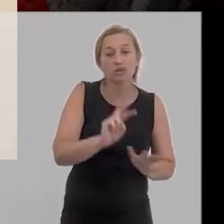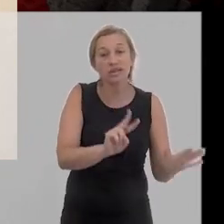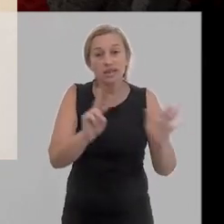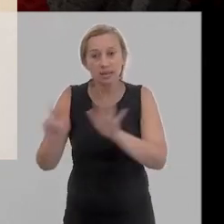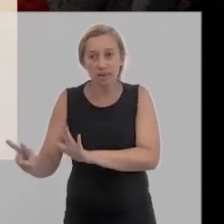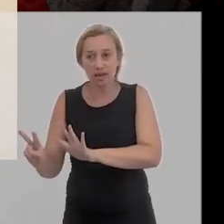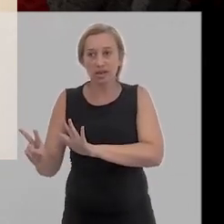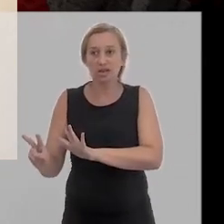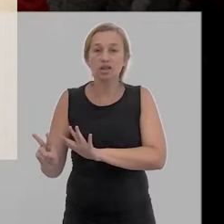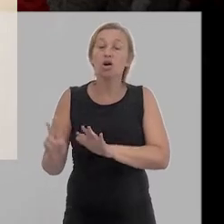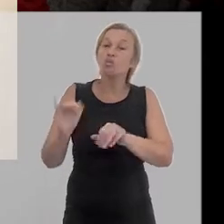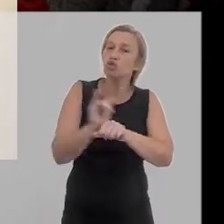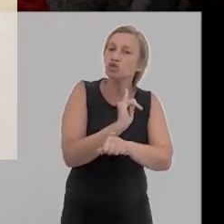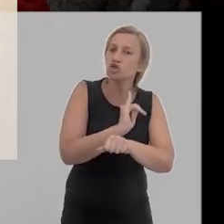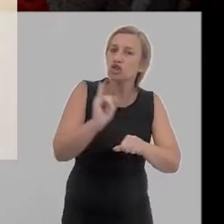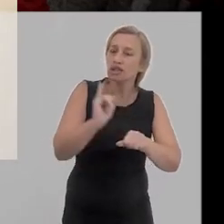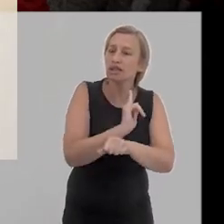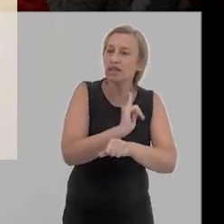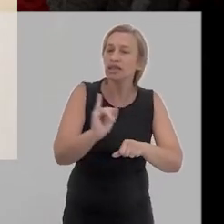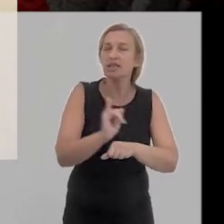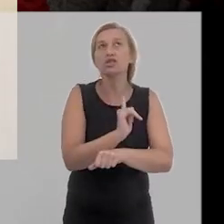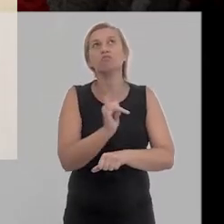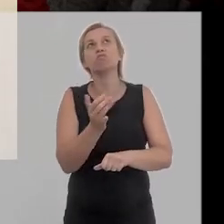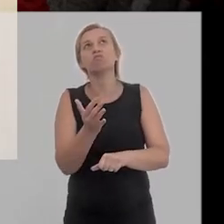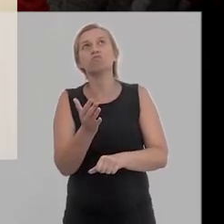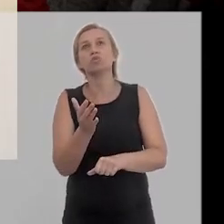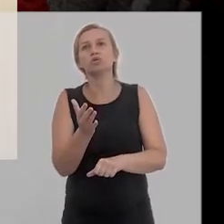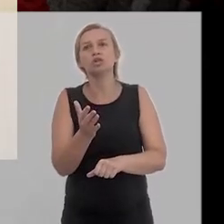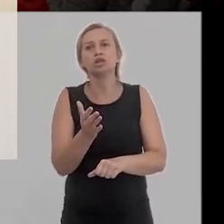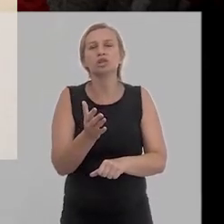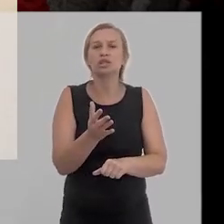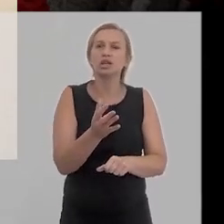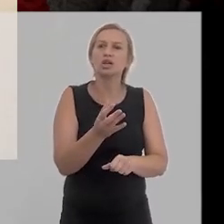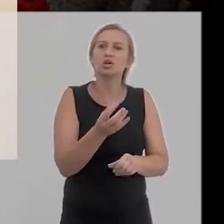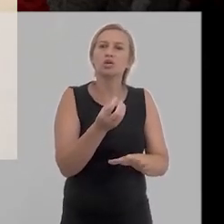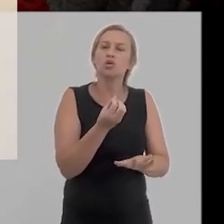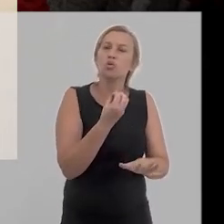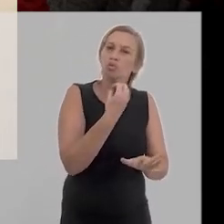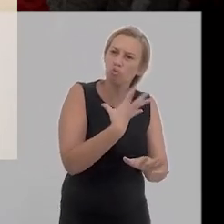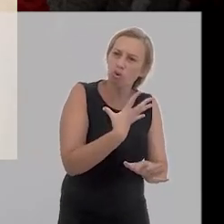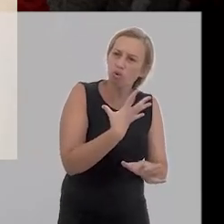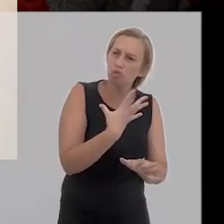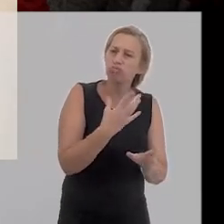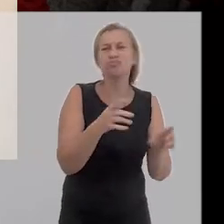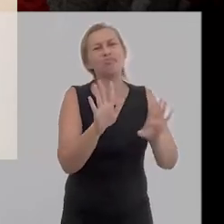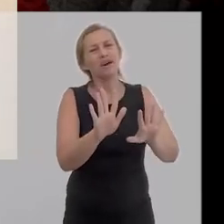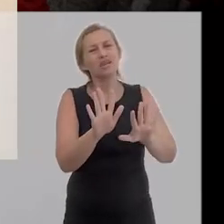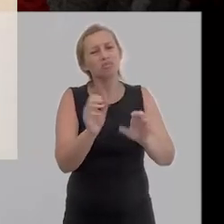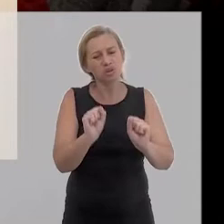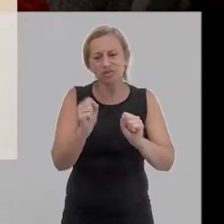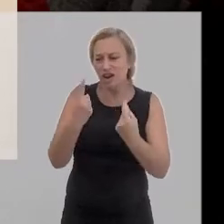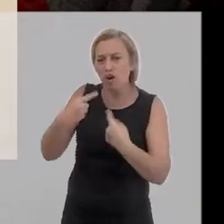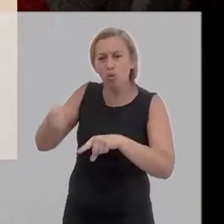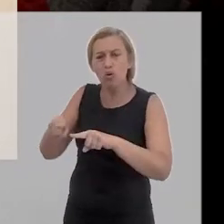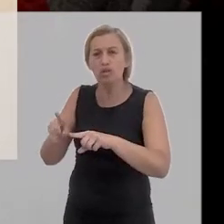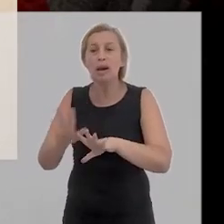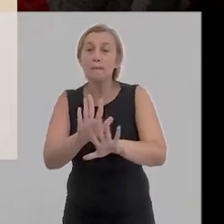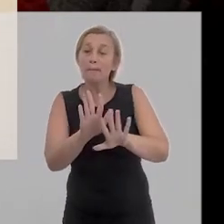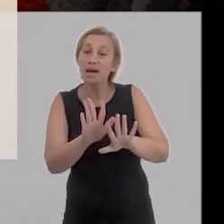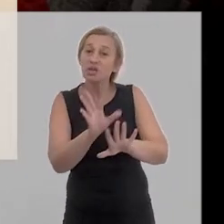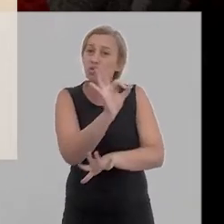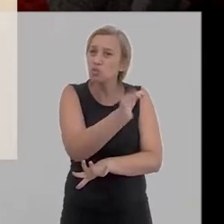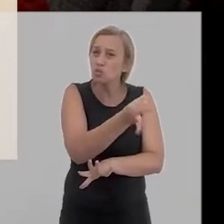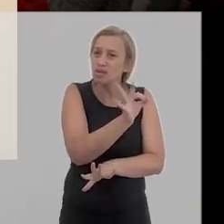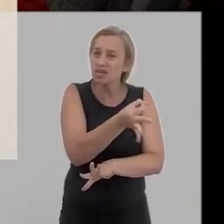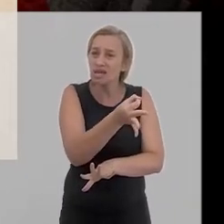de 8 semanas foi uma estratégia que tem os prós e eu diria só um contra, mas o que tem